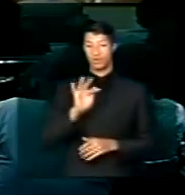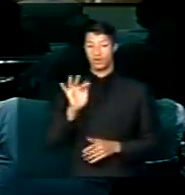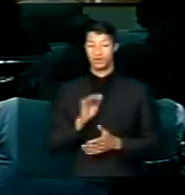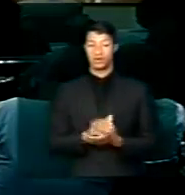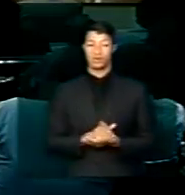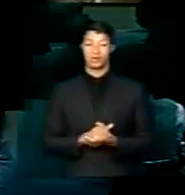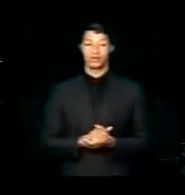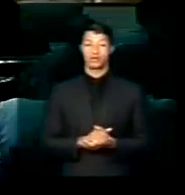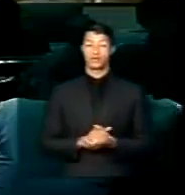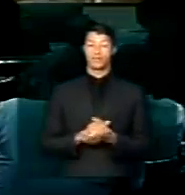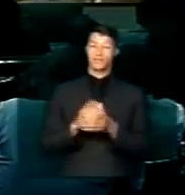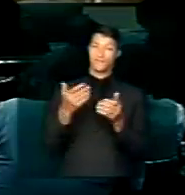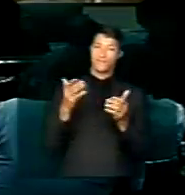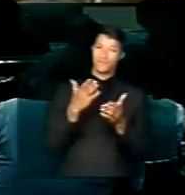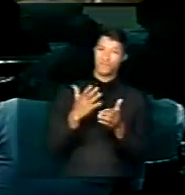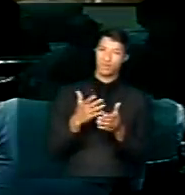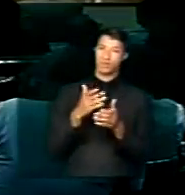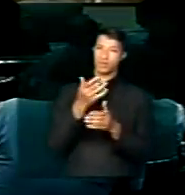por aproximadamente